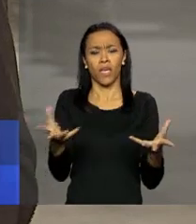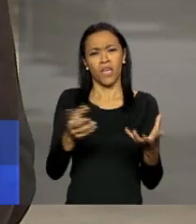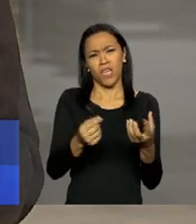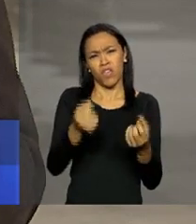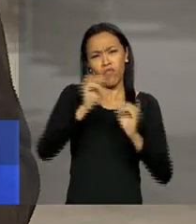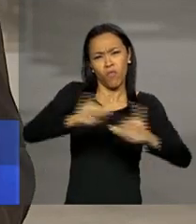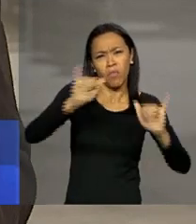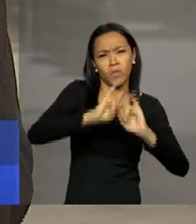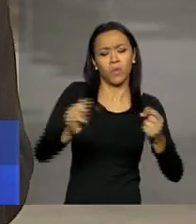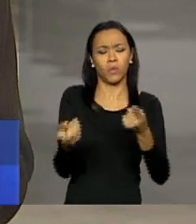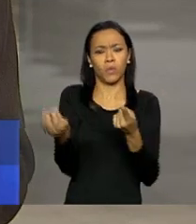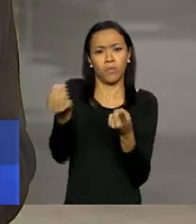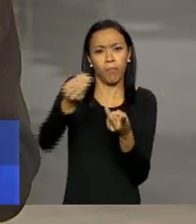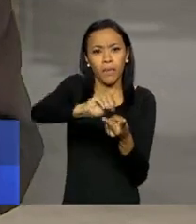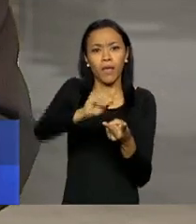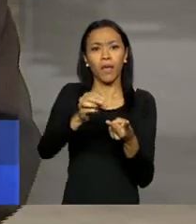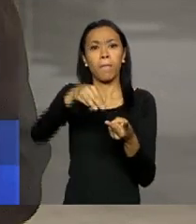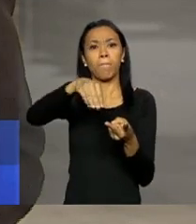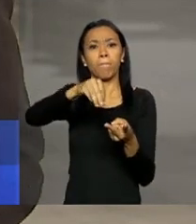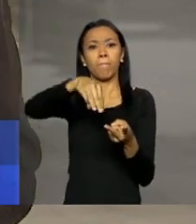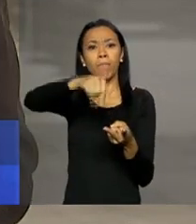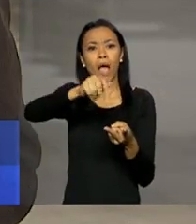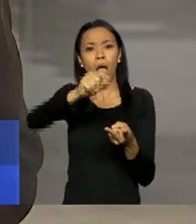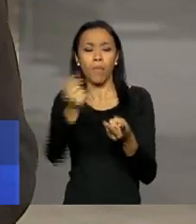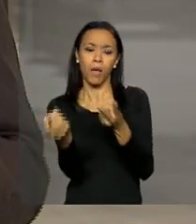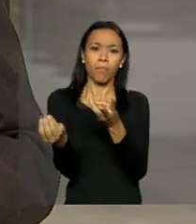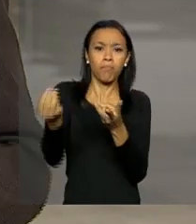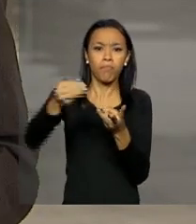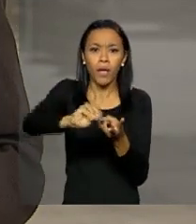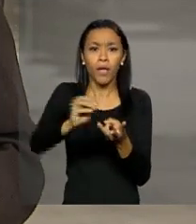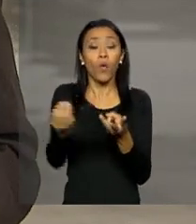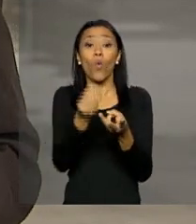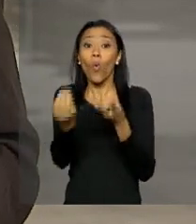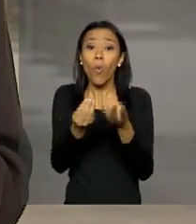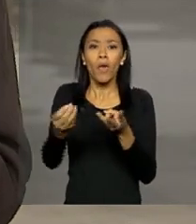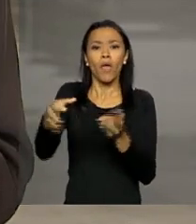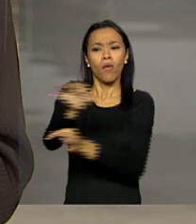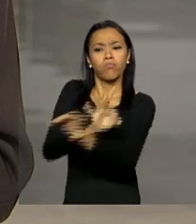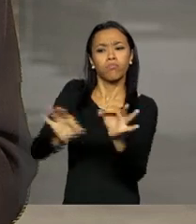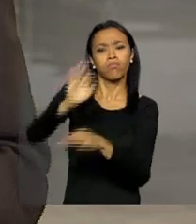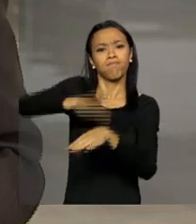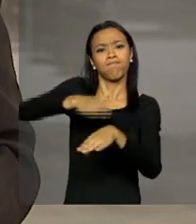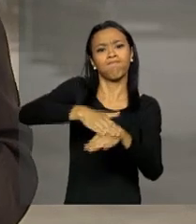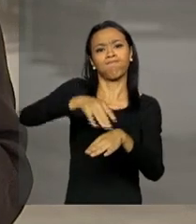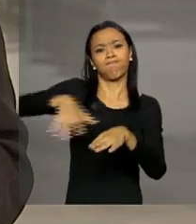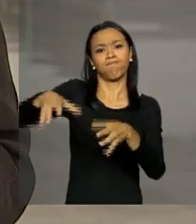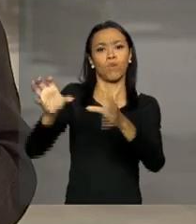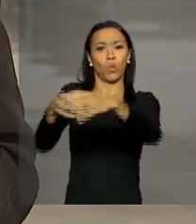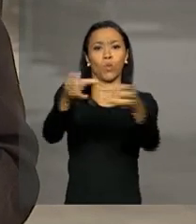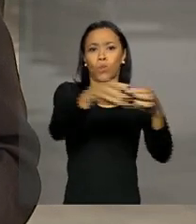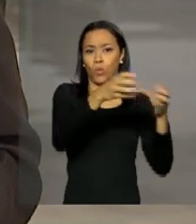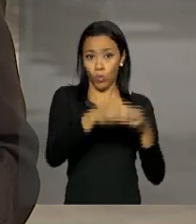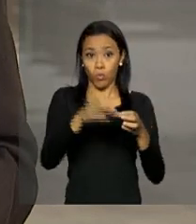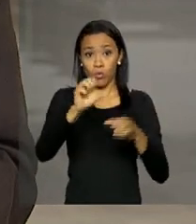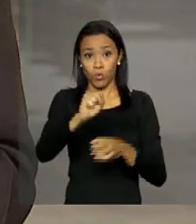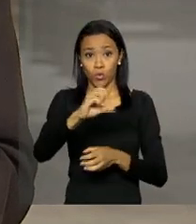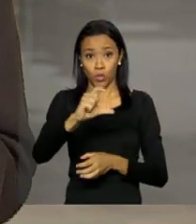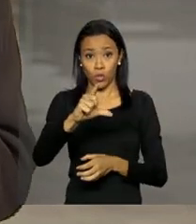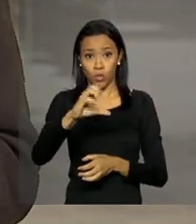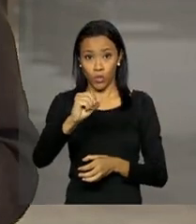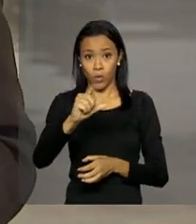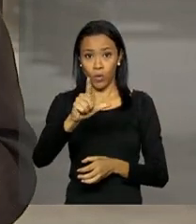estatísticas mapas e também o perfil de organizações e Empreendimentos de economia solidária no